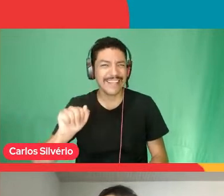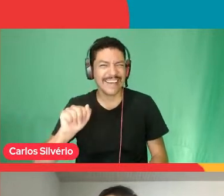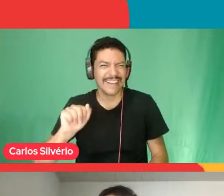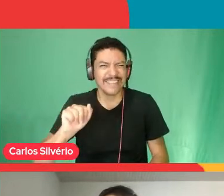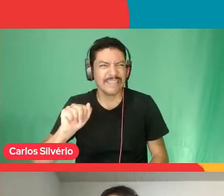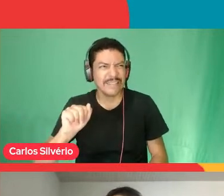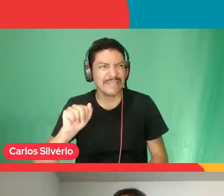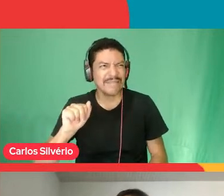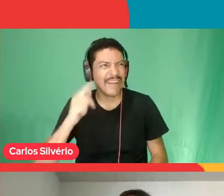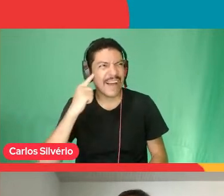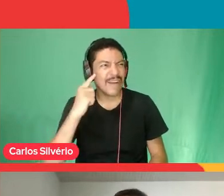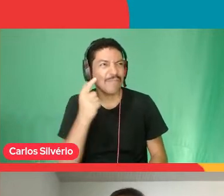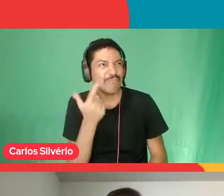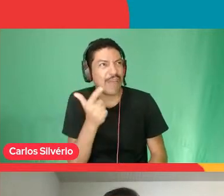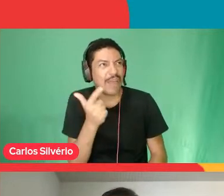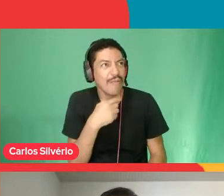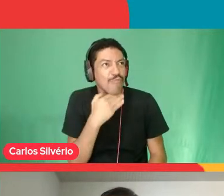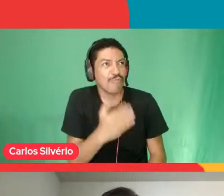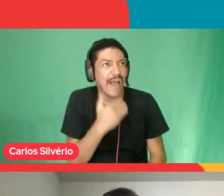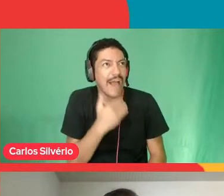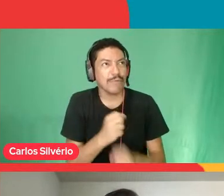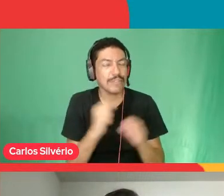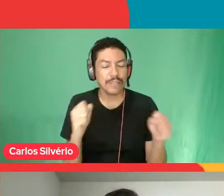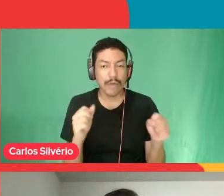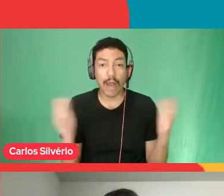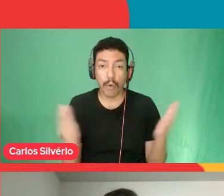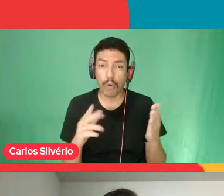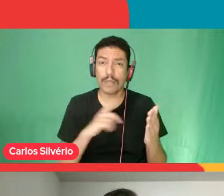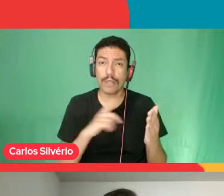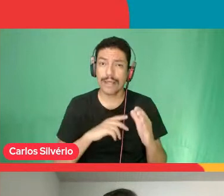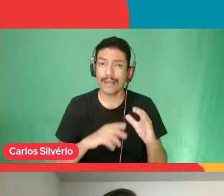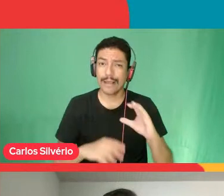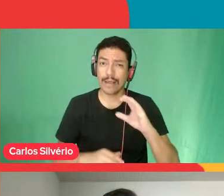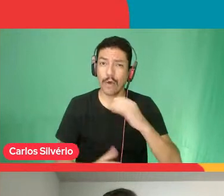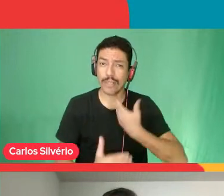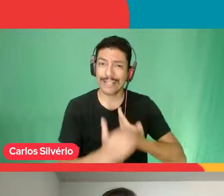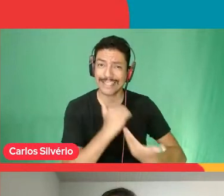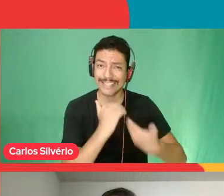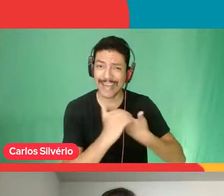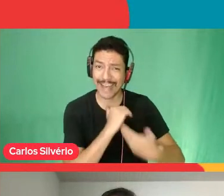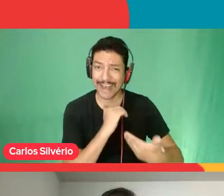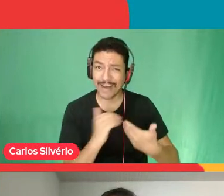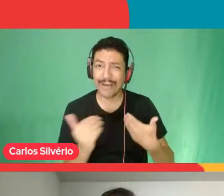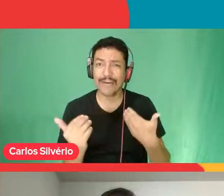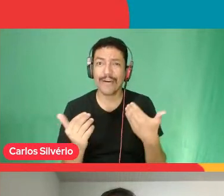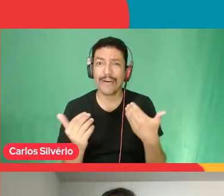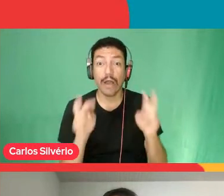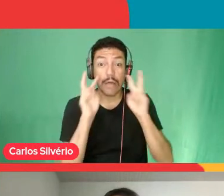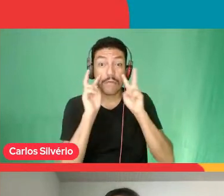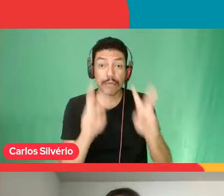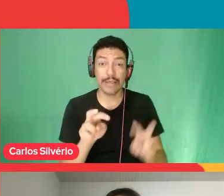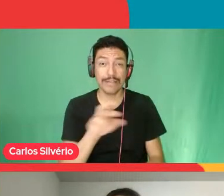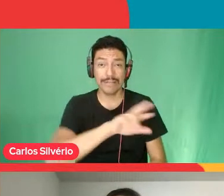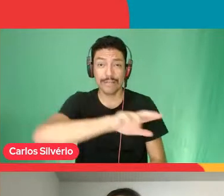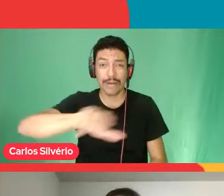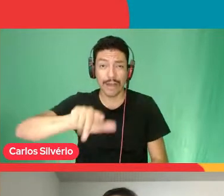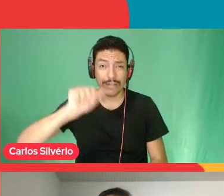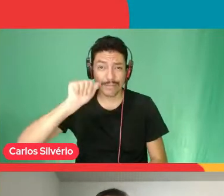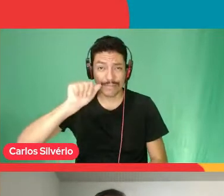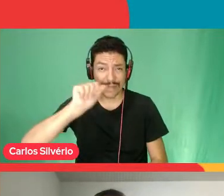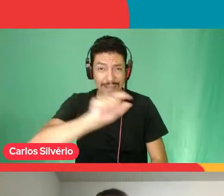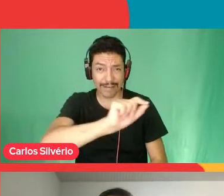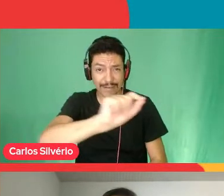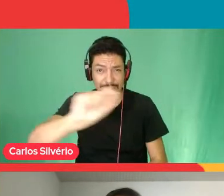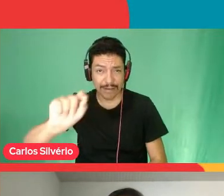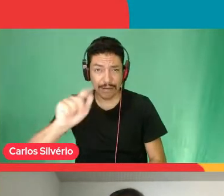né? Não era algo. E agora, com as orientações, né? Com as, vendo outras mulheres lá, outras pessoas